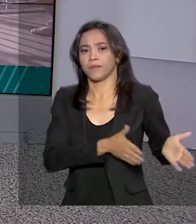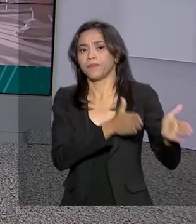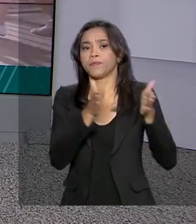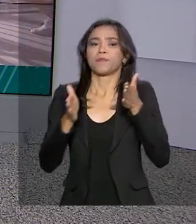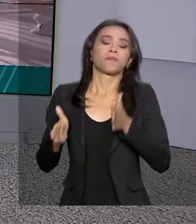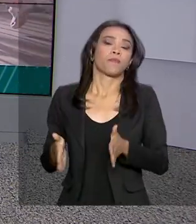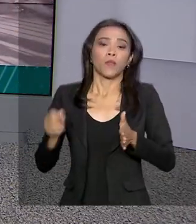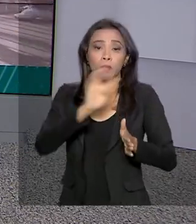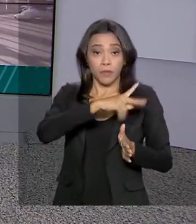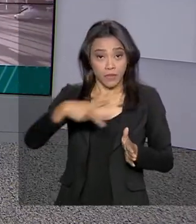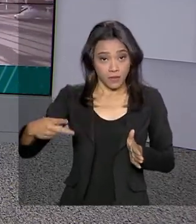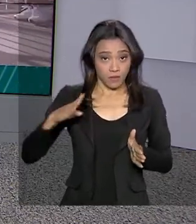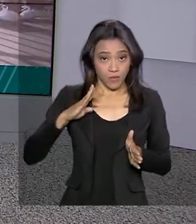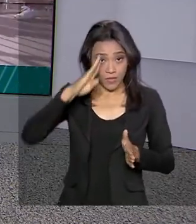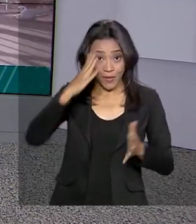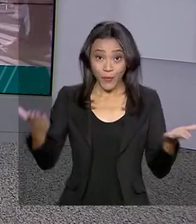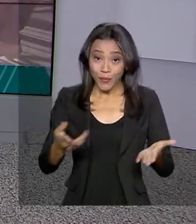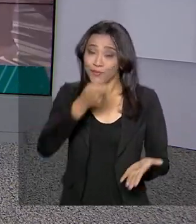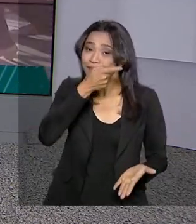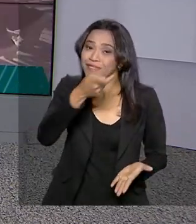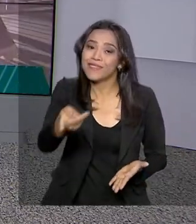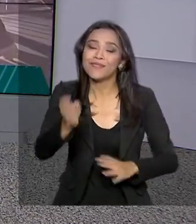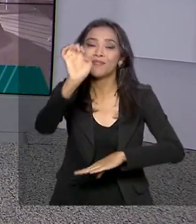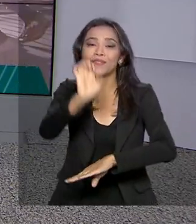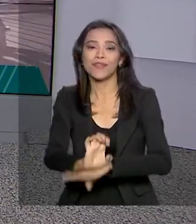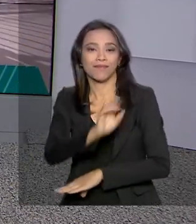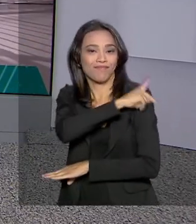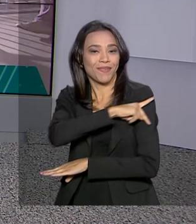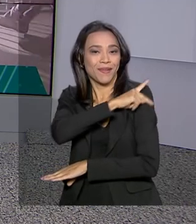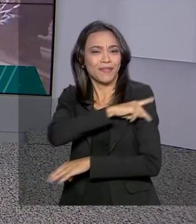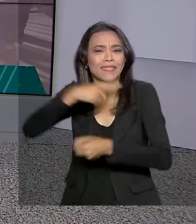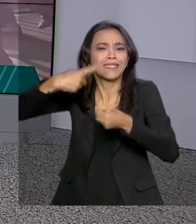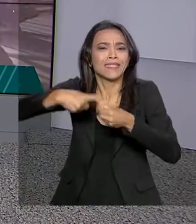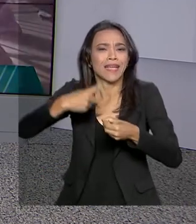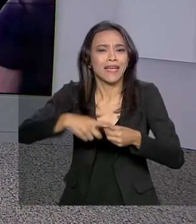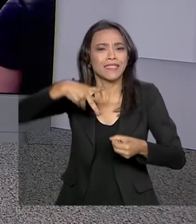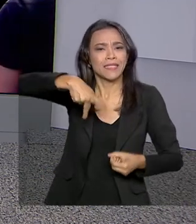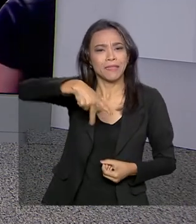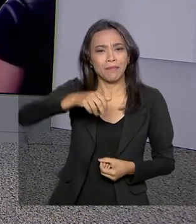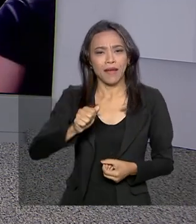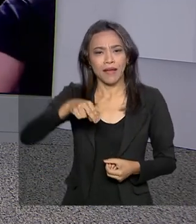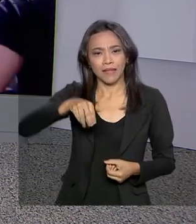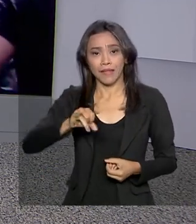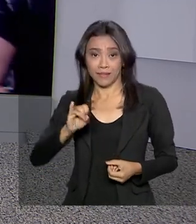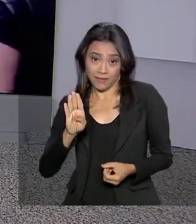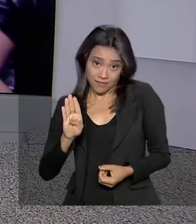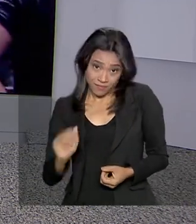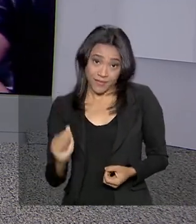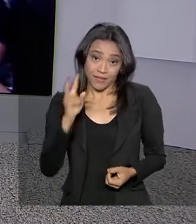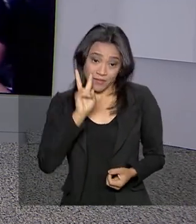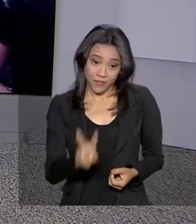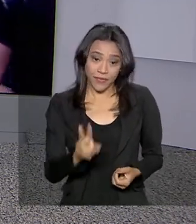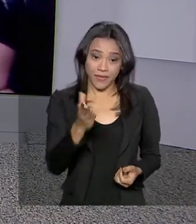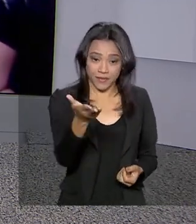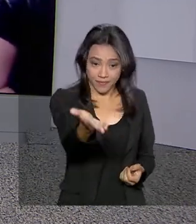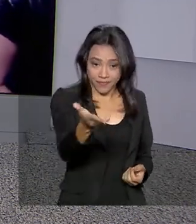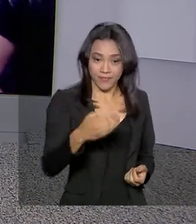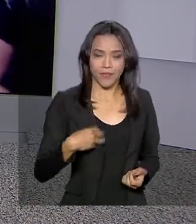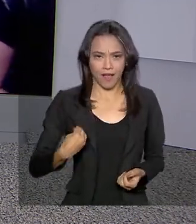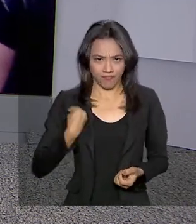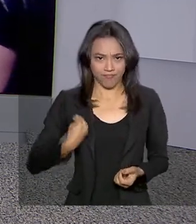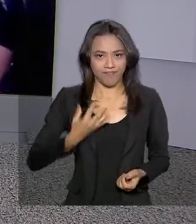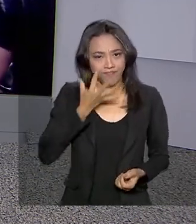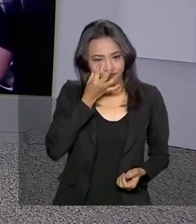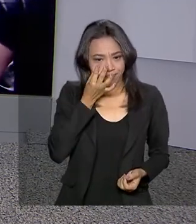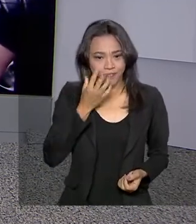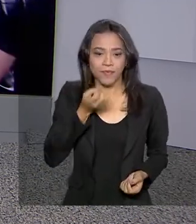presidente Jair Bolsonaro visita hoje Parnaíba, no Piauí. Vamos até lá. Luciana Colares de Holanda traz as informações ao vivo para a gente. Luciana,